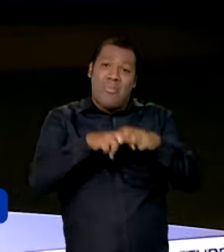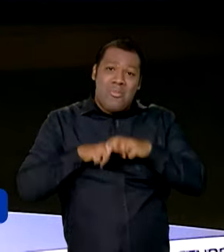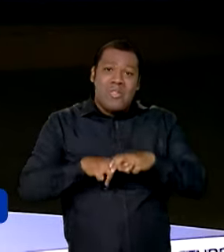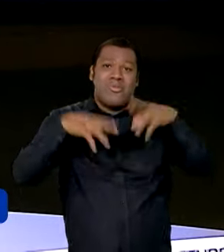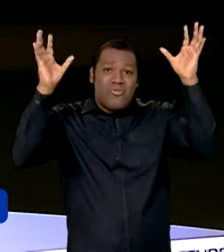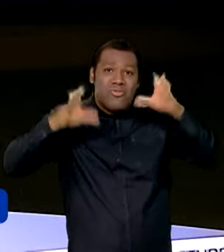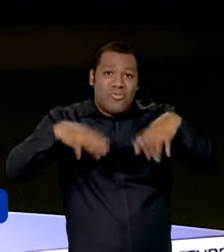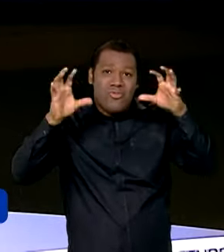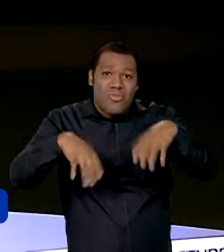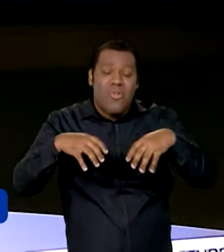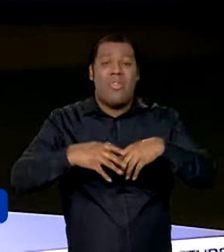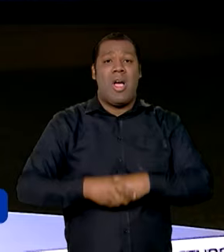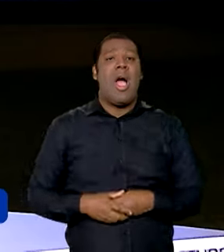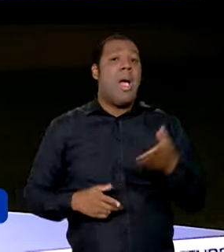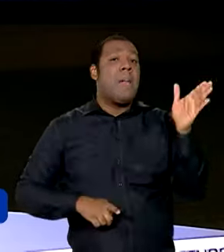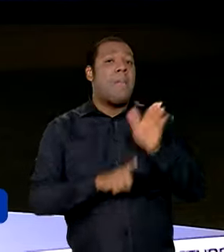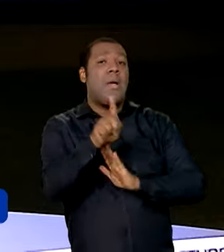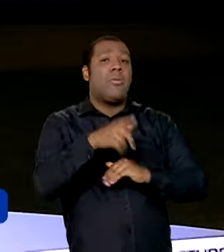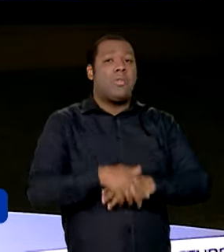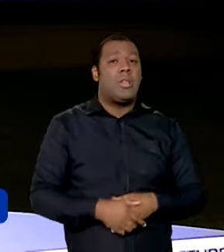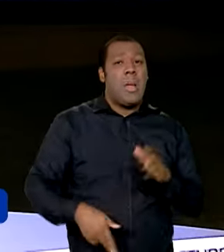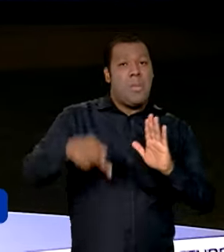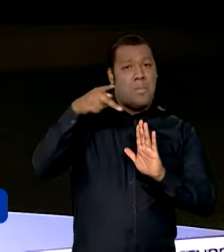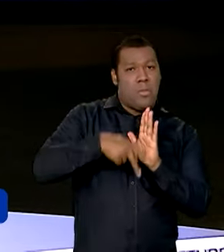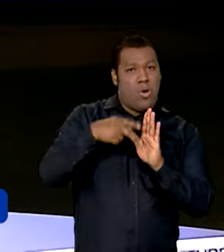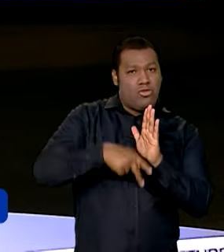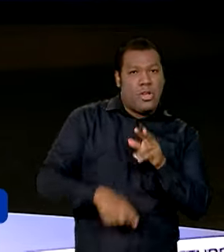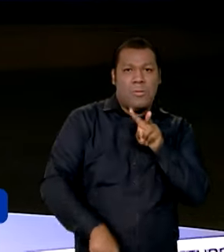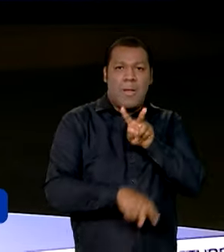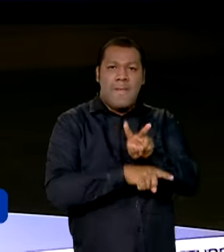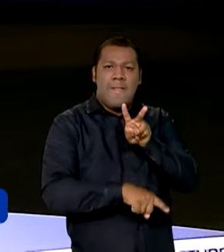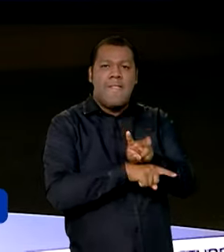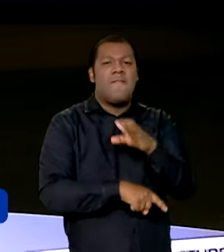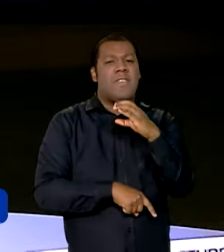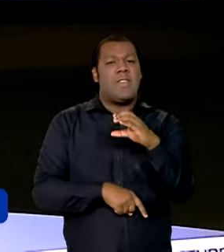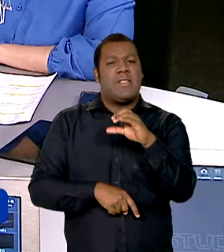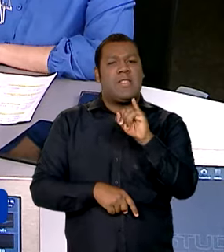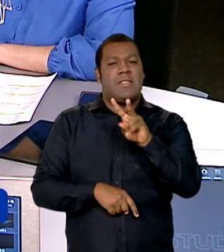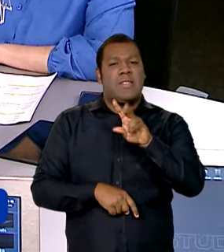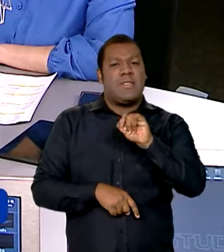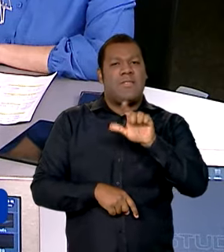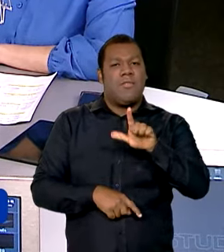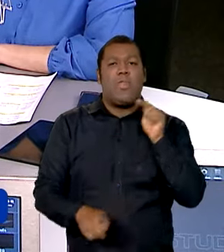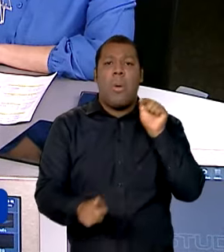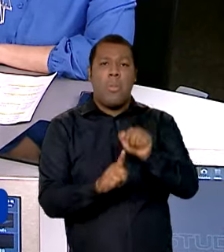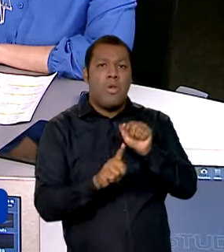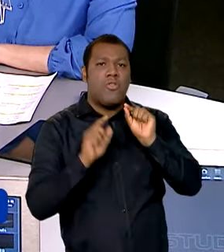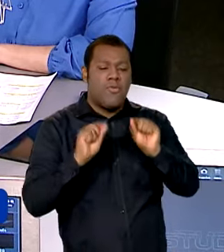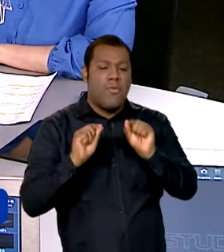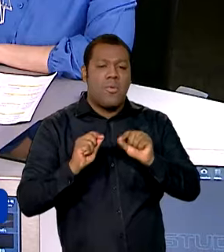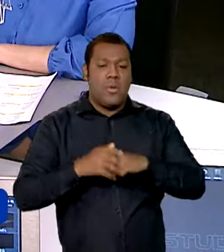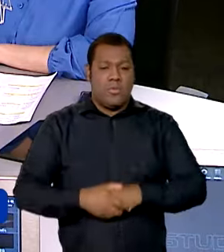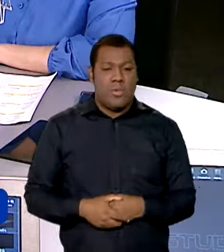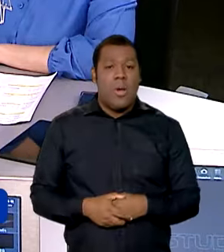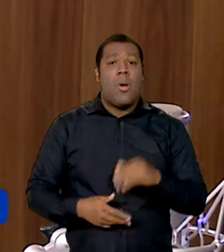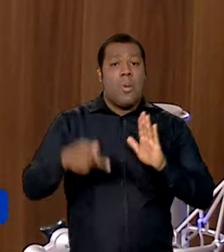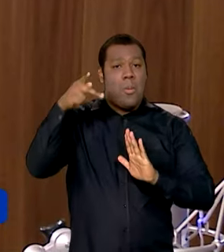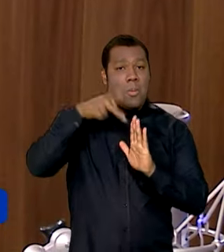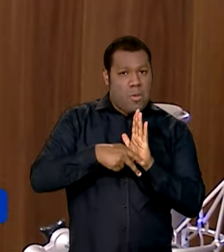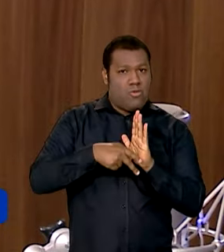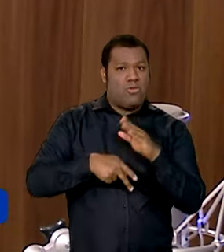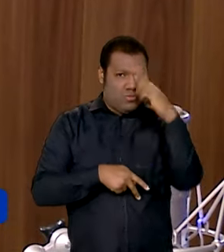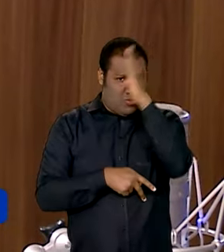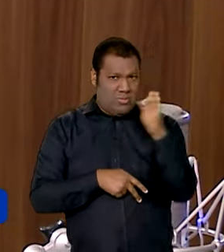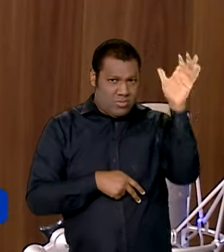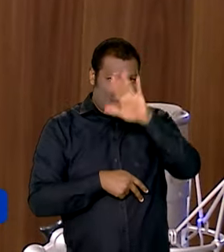o que que esse plano nacional de de proteção e Defesa Civil vai trazer Karine o Plano Nacional de Proteção e Defesa Civil que